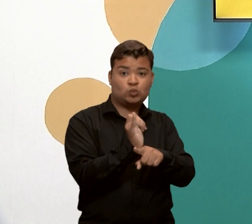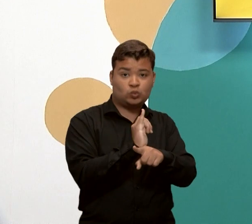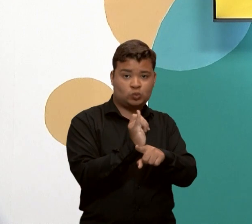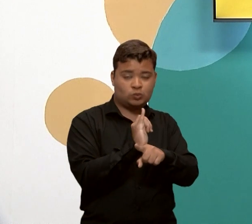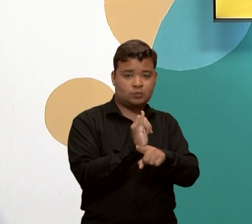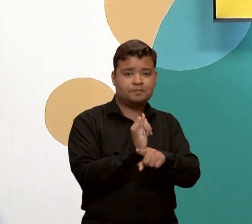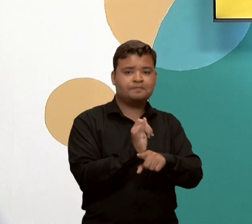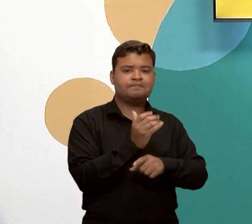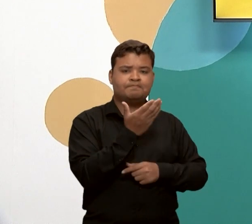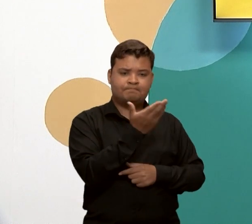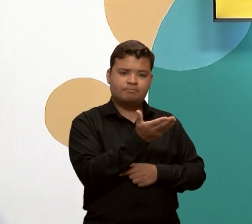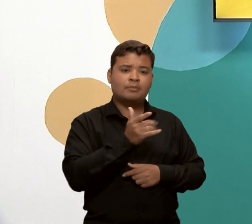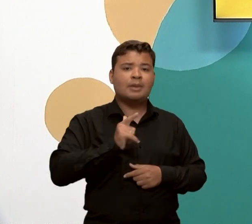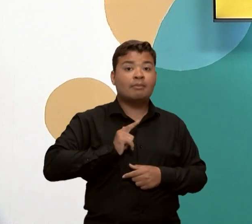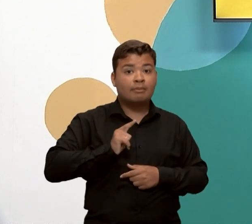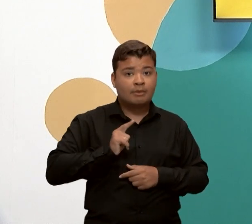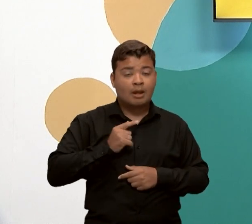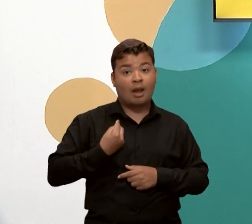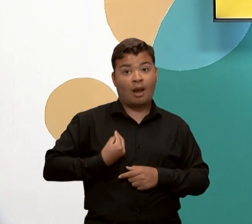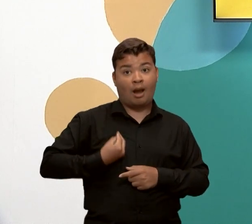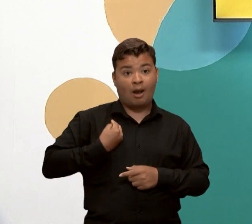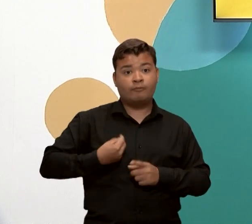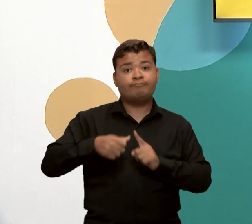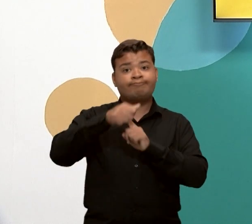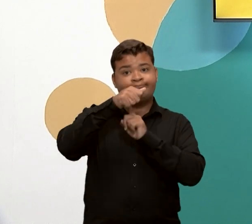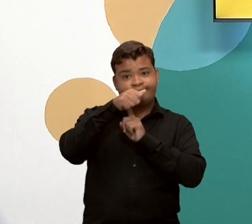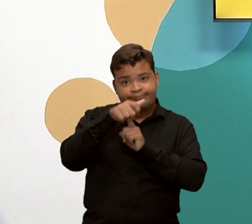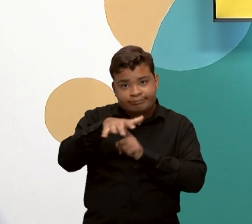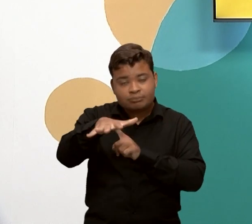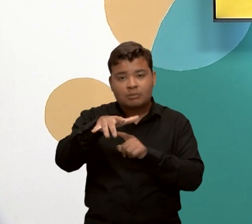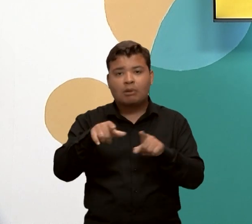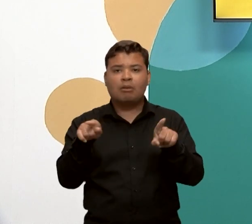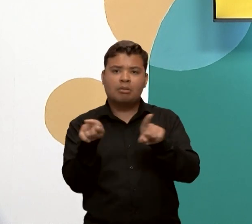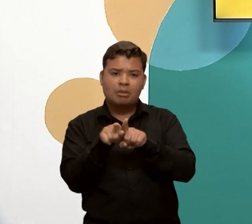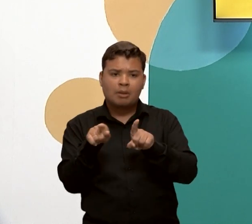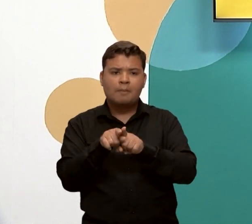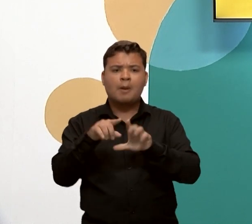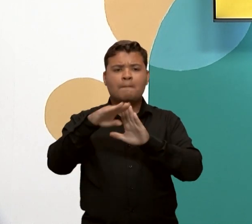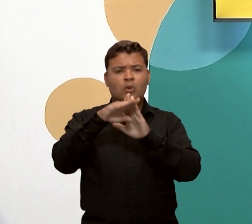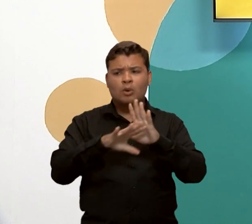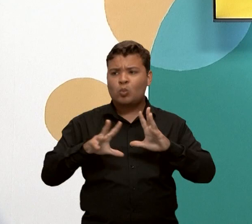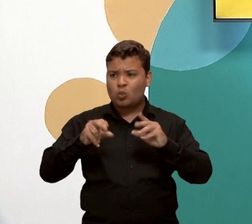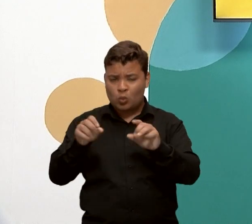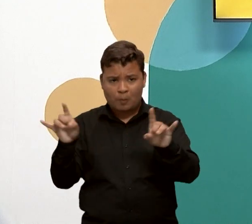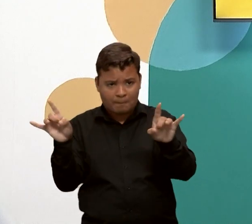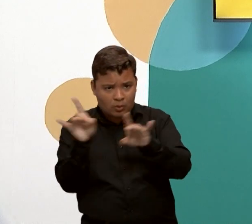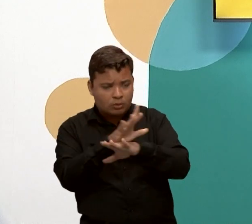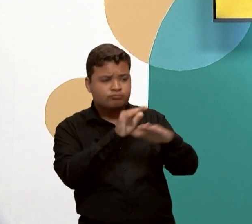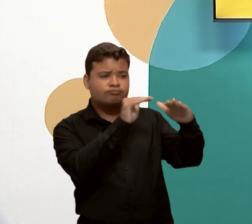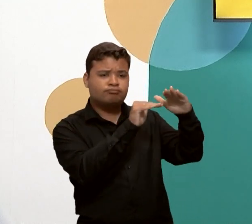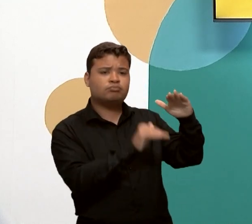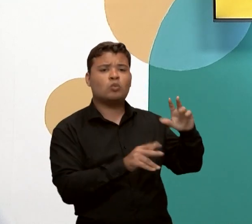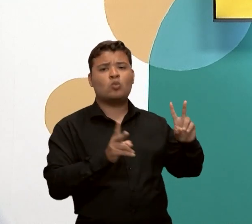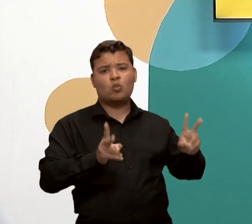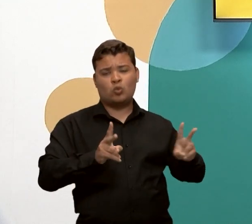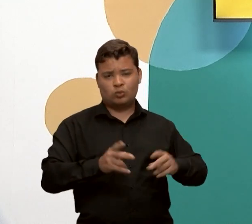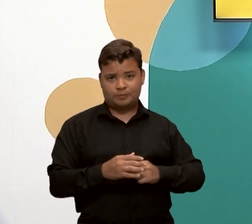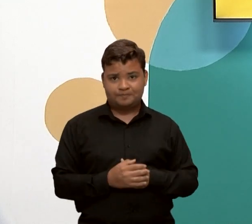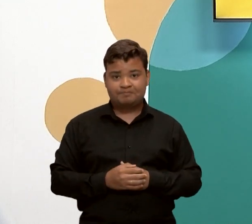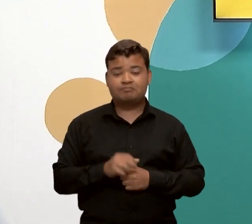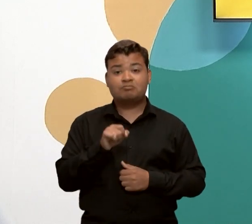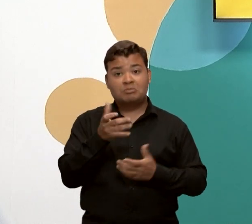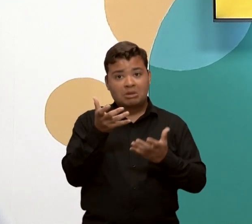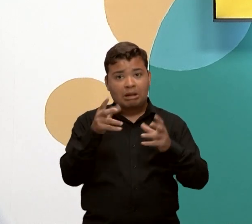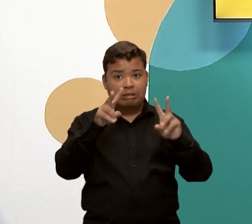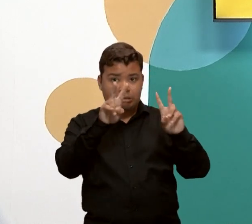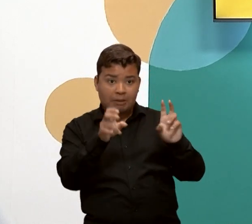YouTube. Lá a gente faz a transmissão ao vivo e deixa todos os programas disponíveis também. Se quiser sugerir alguma